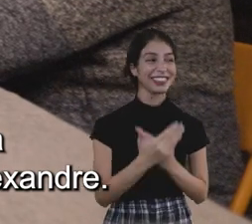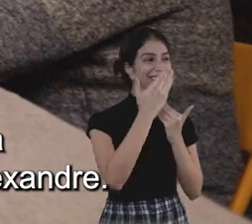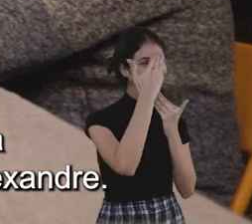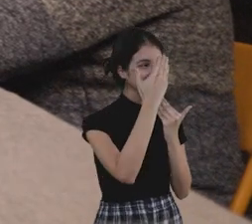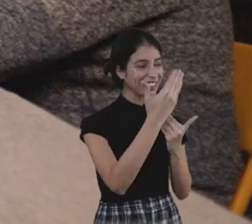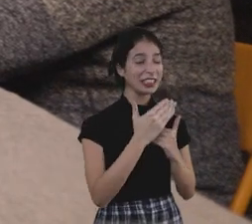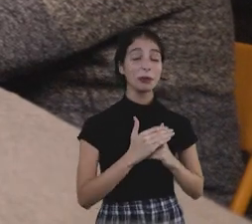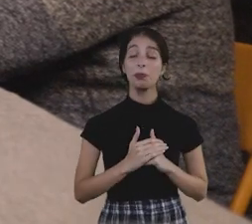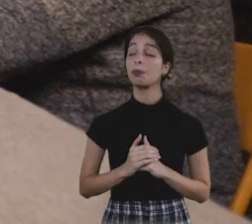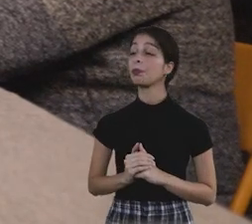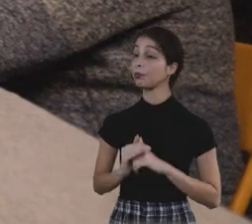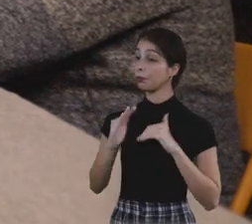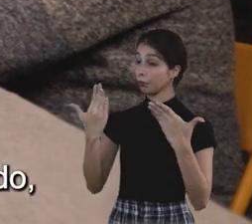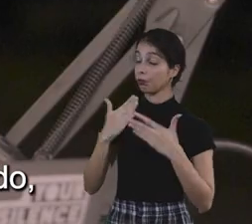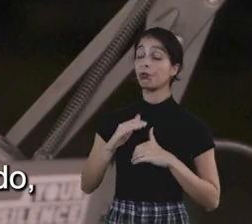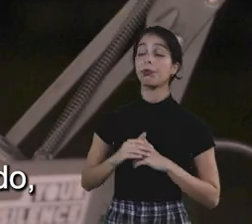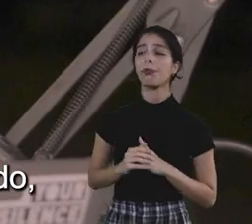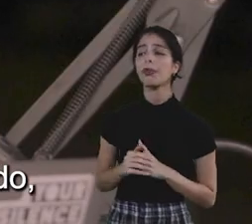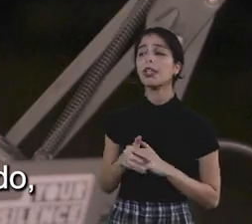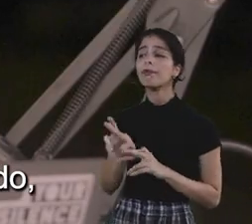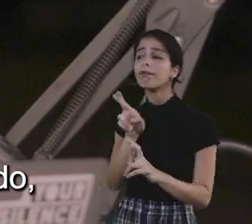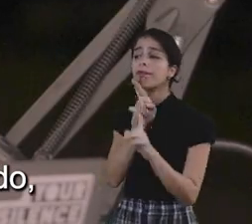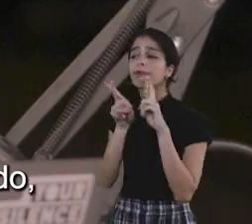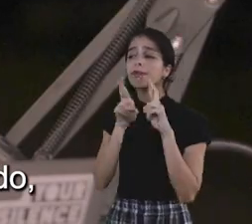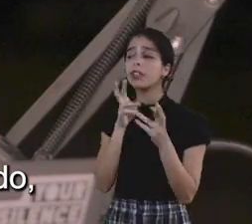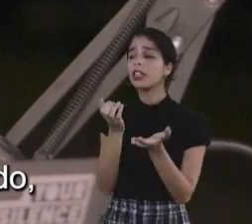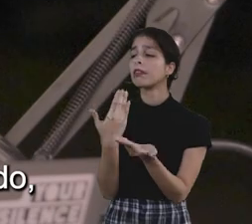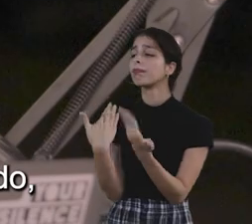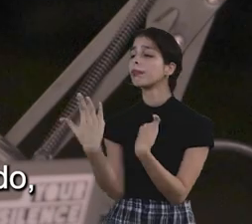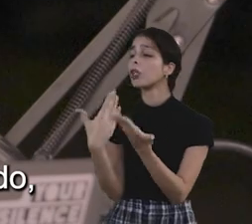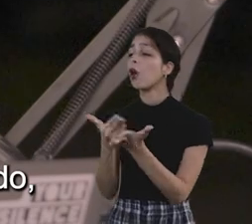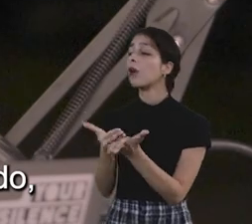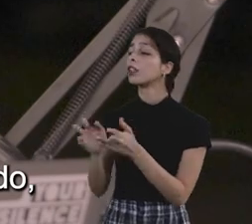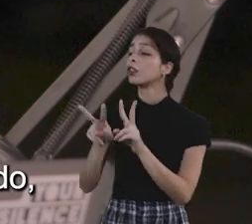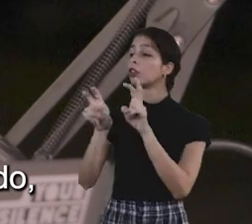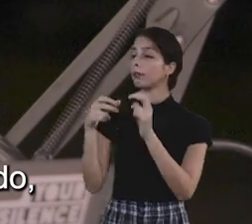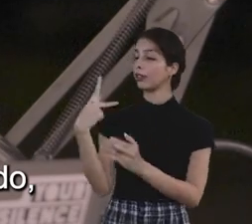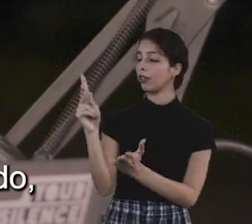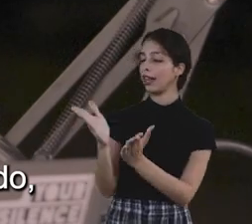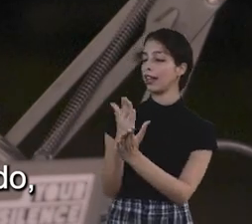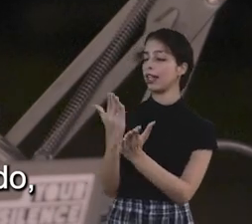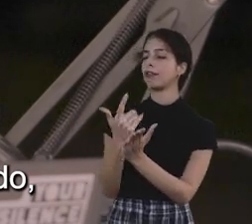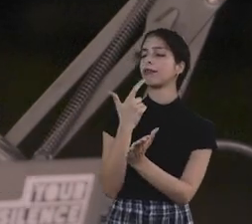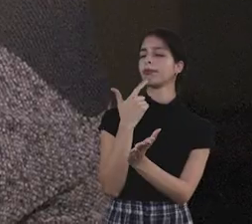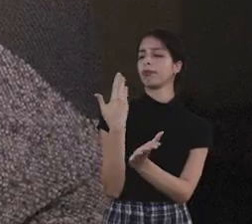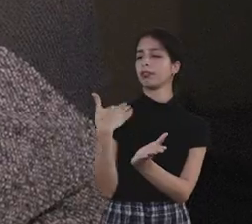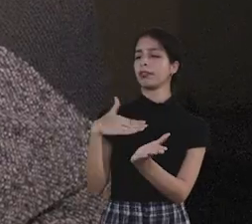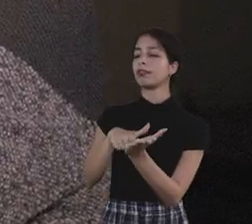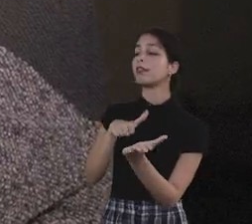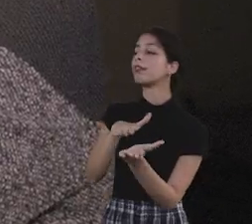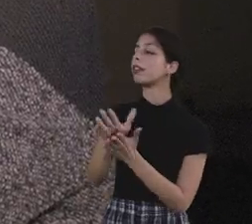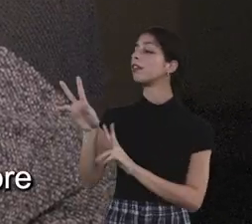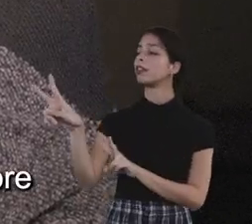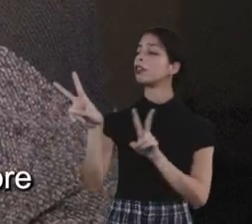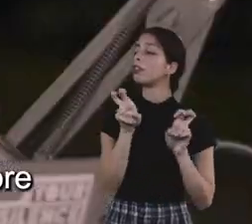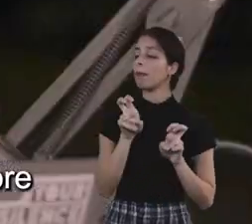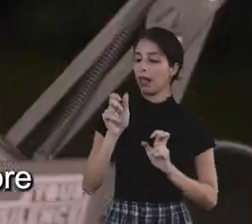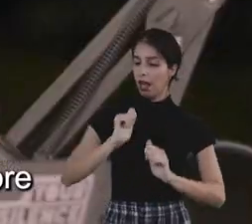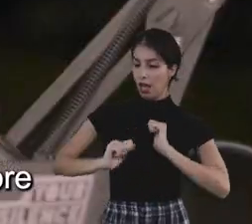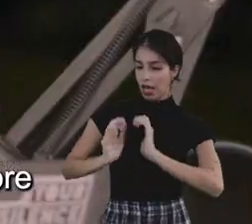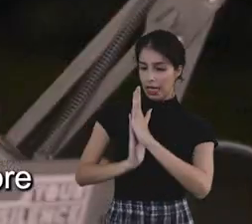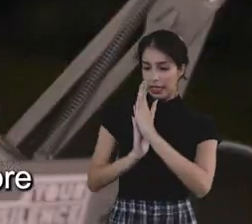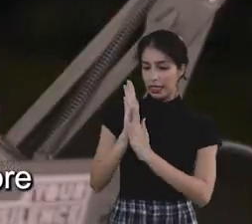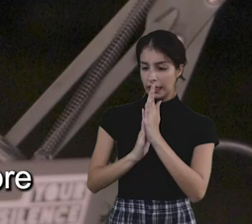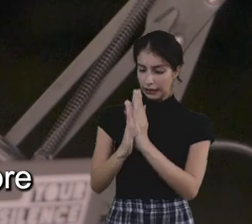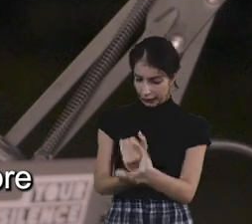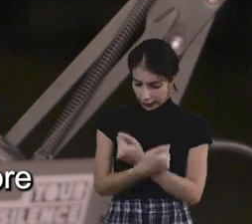obrigada alexand obrigado bem eu queria começar o papo falando um pouco sobre o seu livro recém-lançado O toda ansiedade